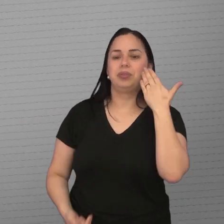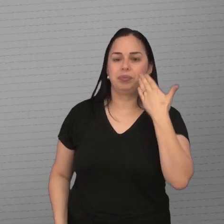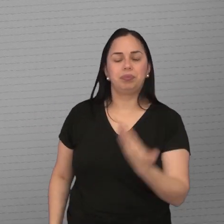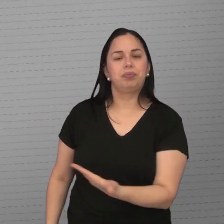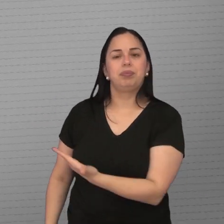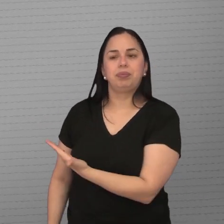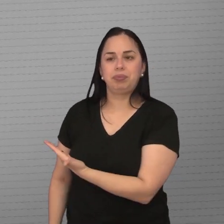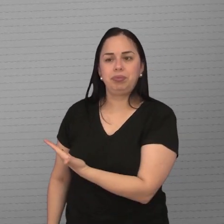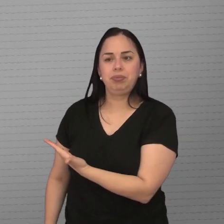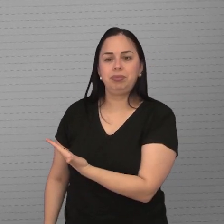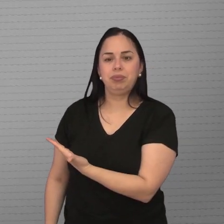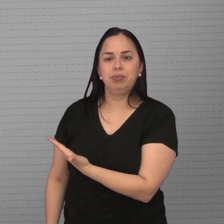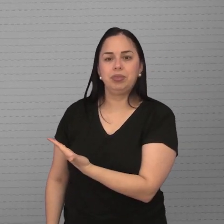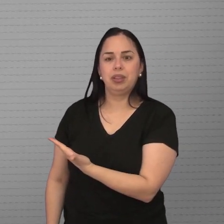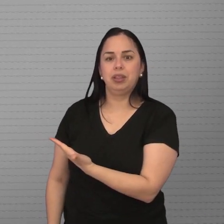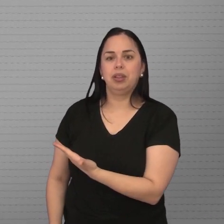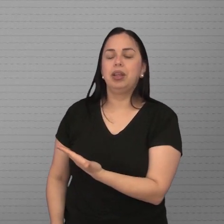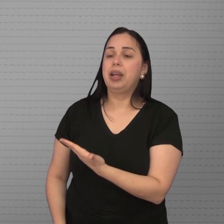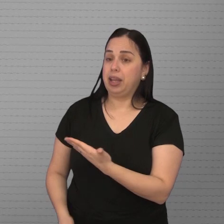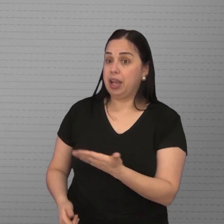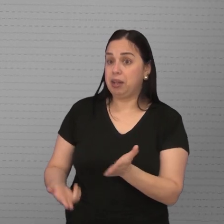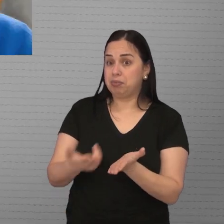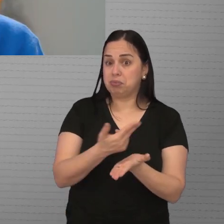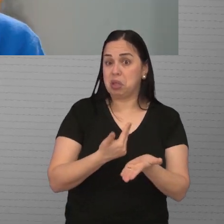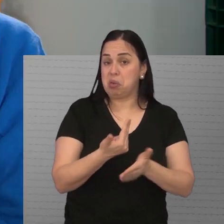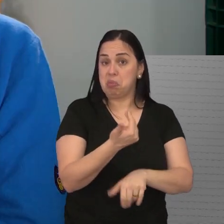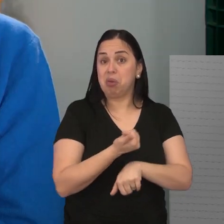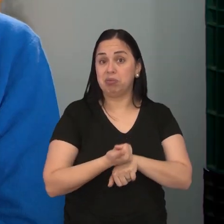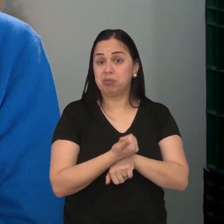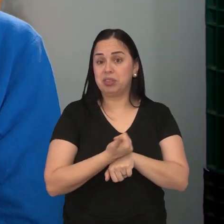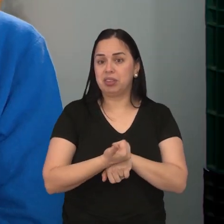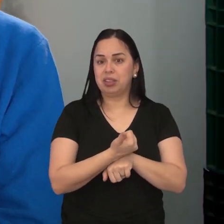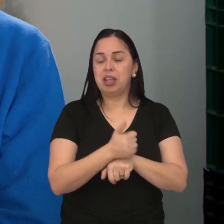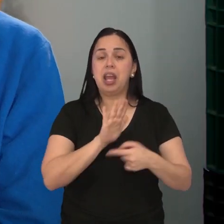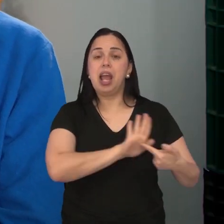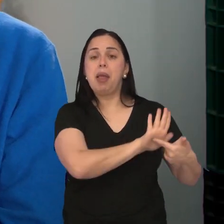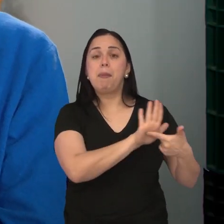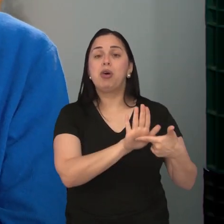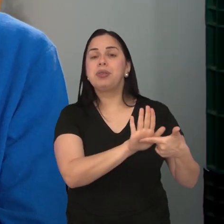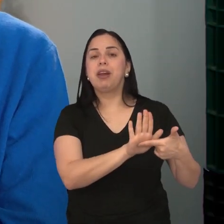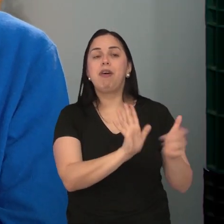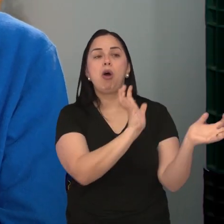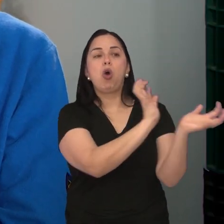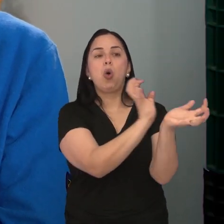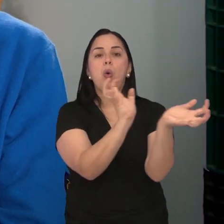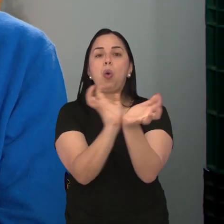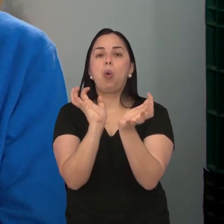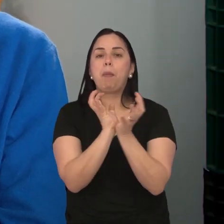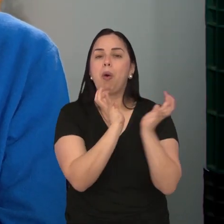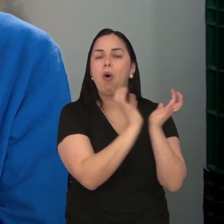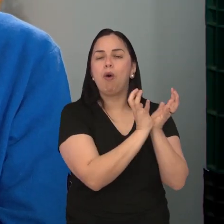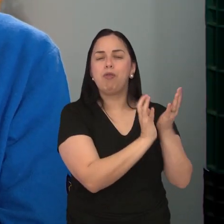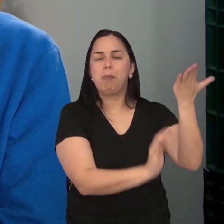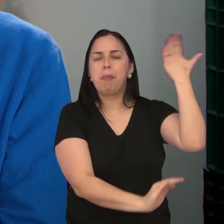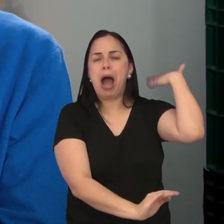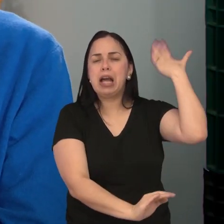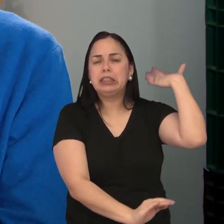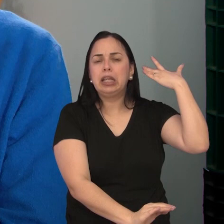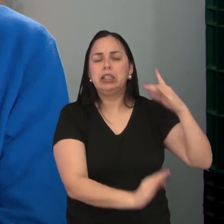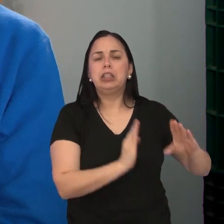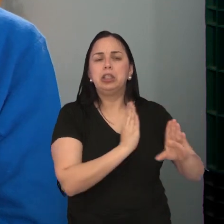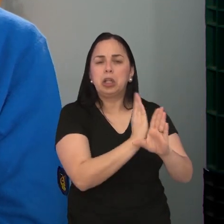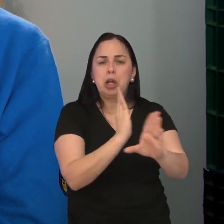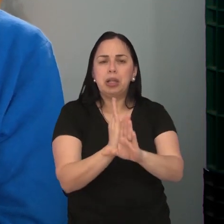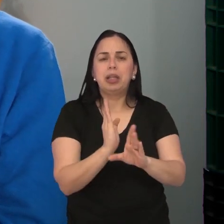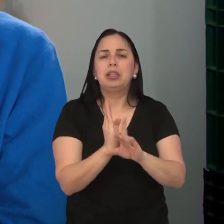e desenhista da Disney durante longo tempo. Ele retratava civilizações antigas, descobertas arqueológicas,